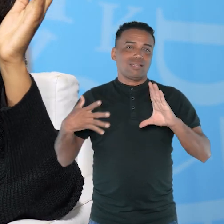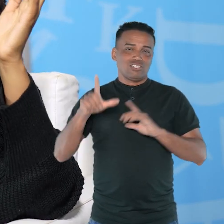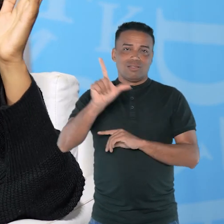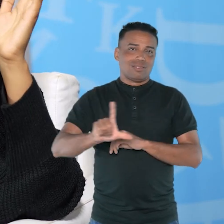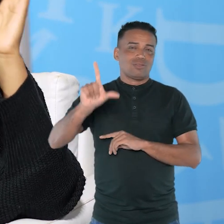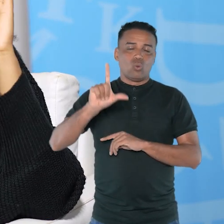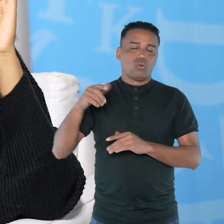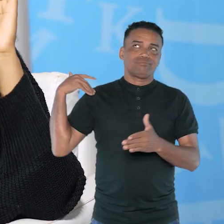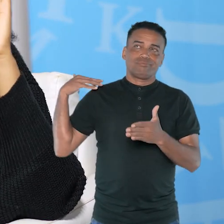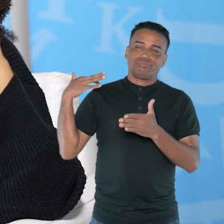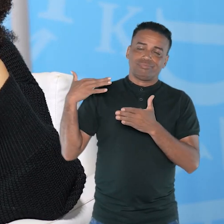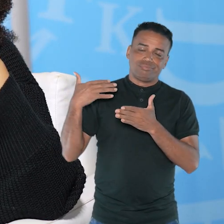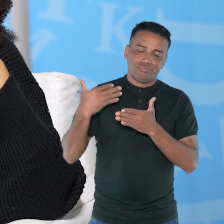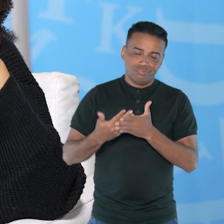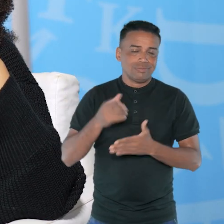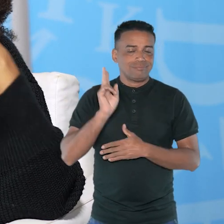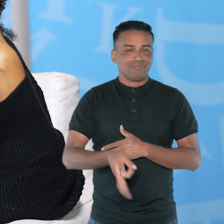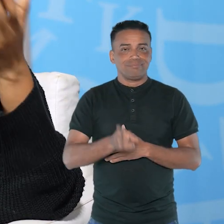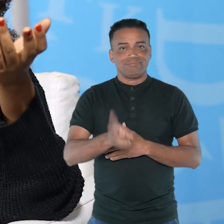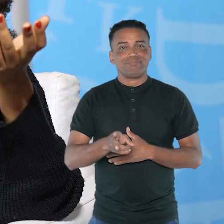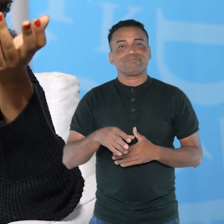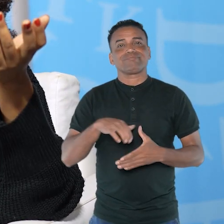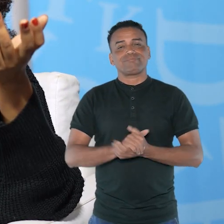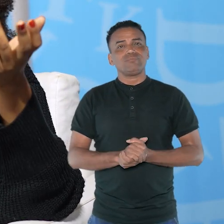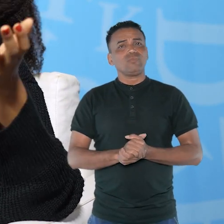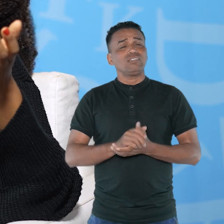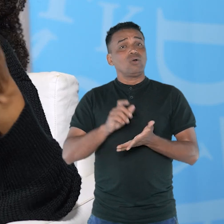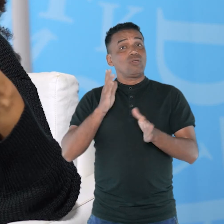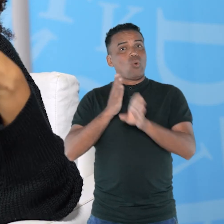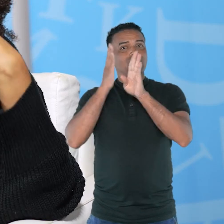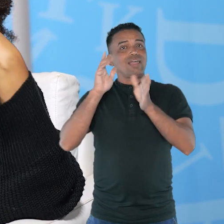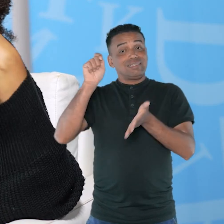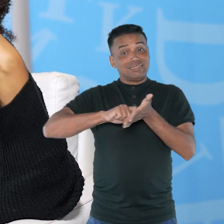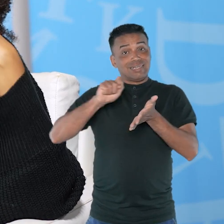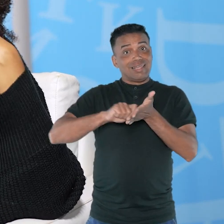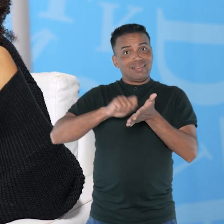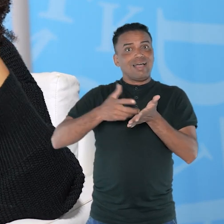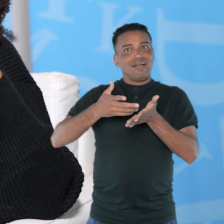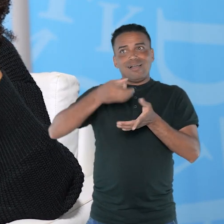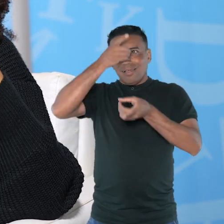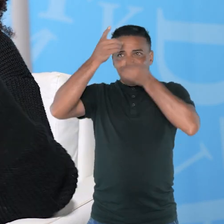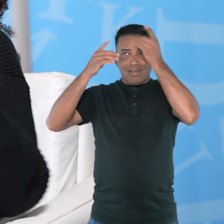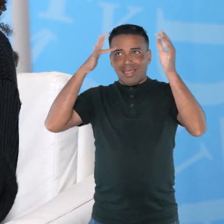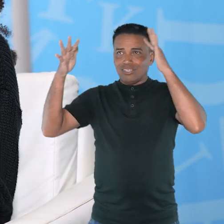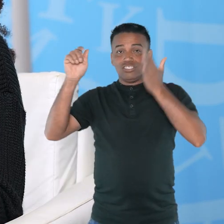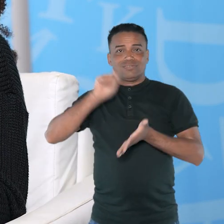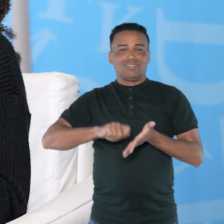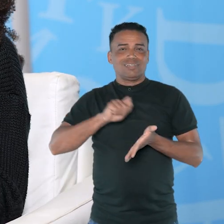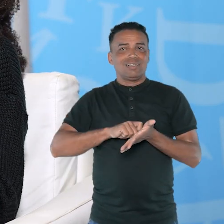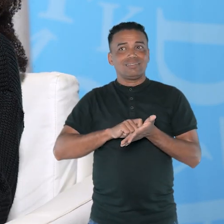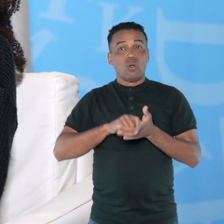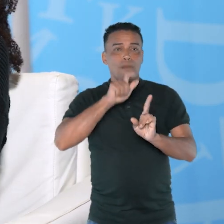que a educação brasileira existe. Eu encontrei a escrita criativa. Então, eu fui encontrar escritores falando sobre composição